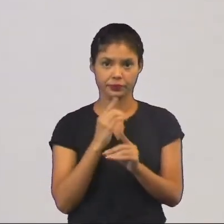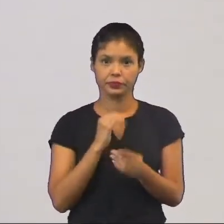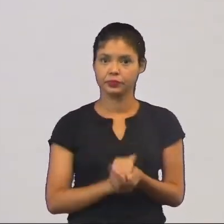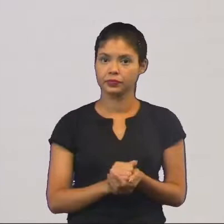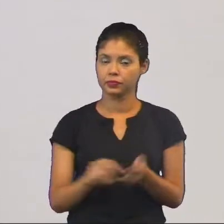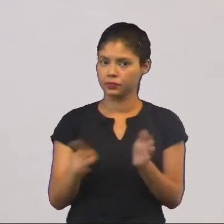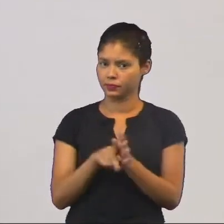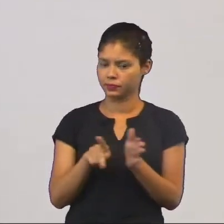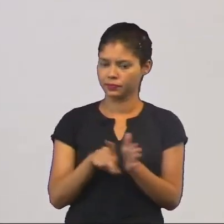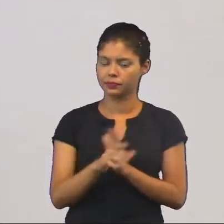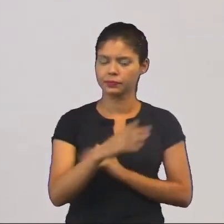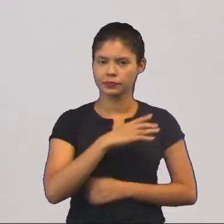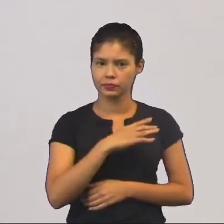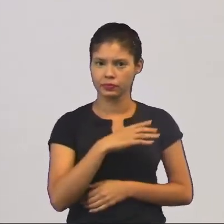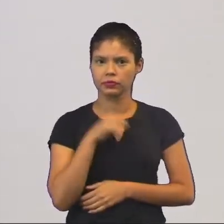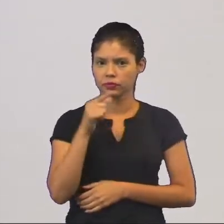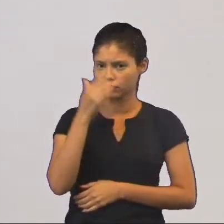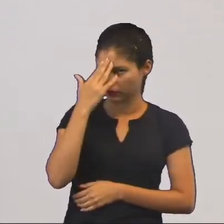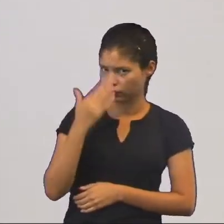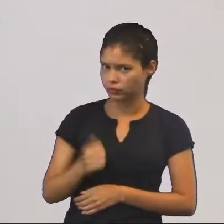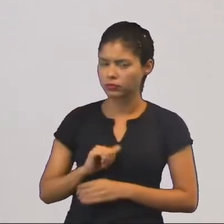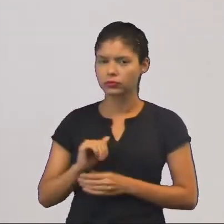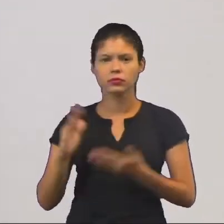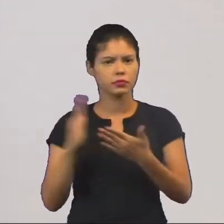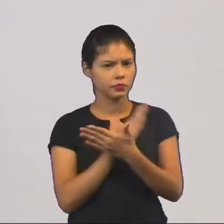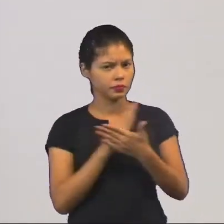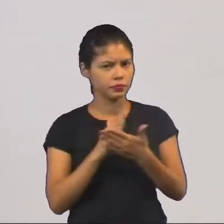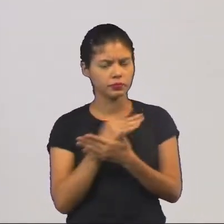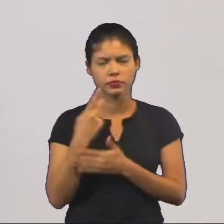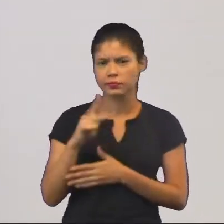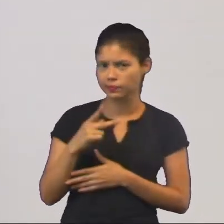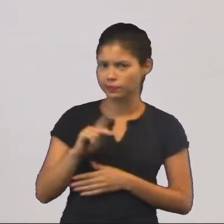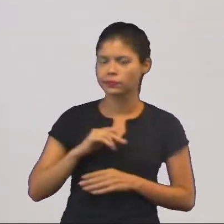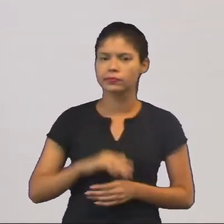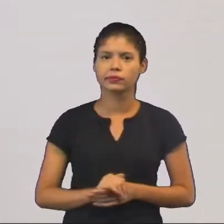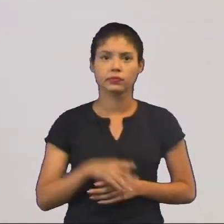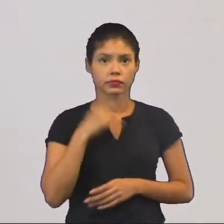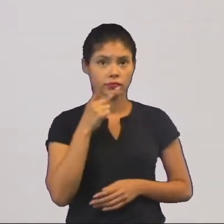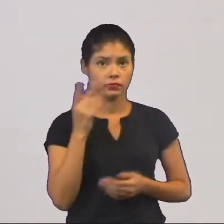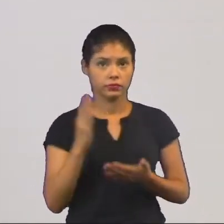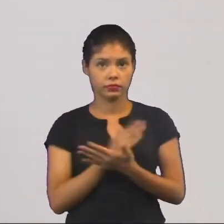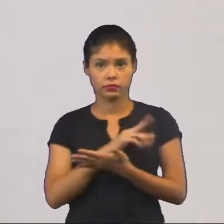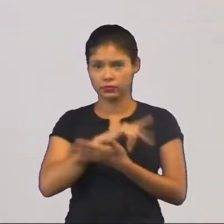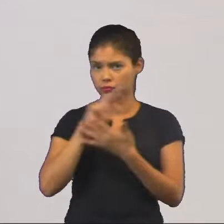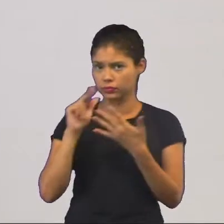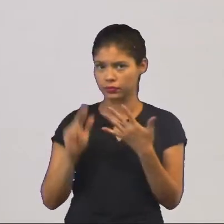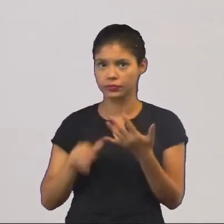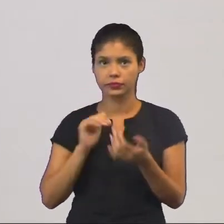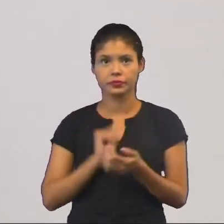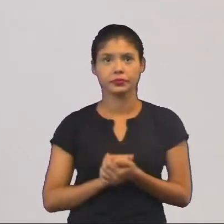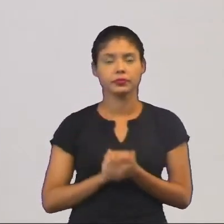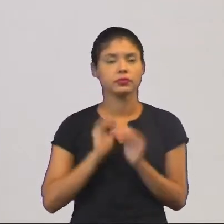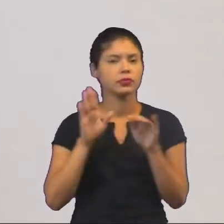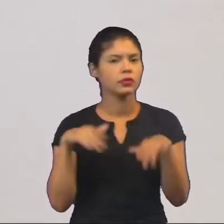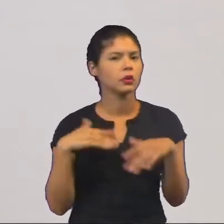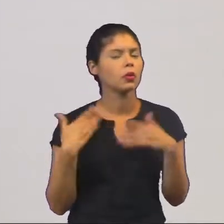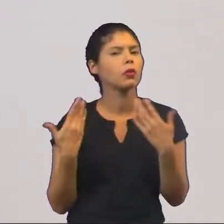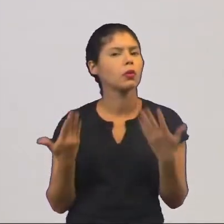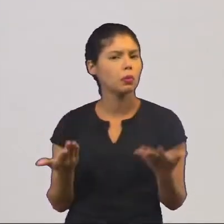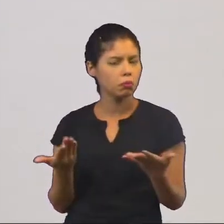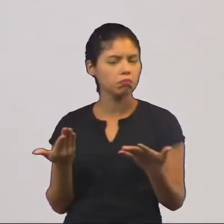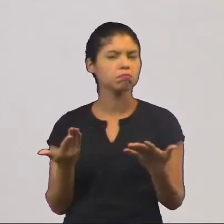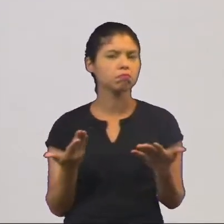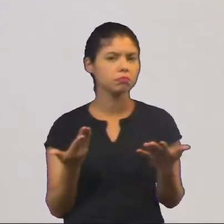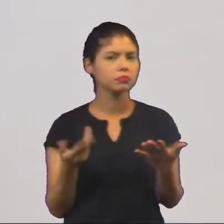no espaço urbano. Você saberia me dizer alguns desses serviços? Eu falei ali que são diversos. Mas quais serviços